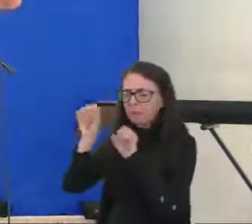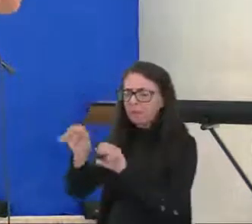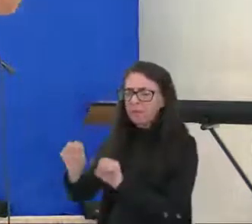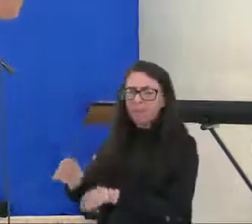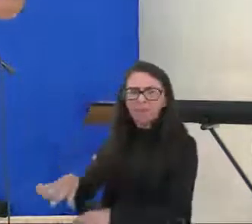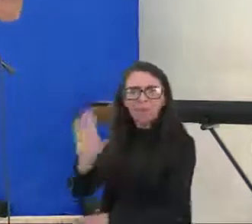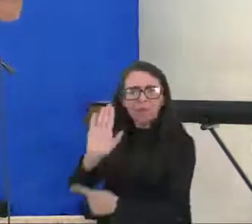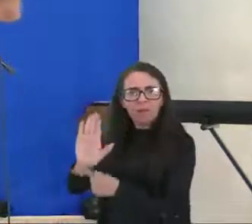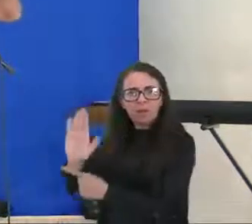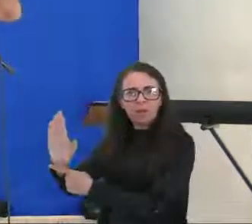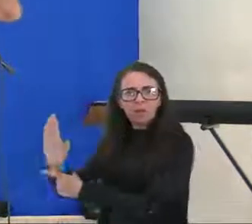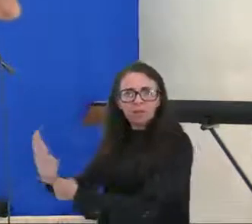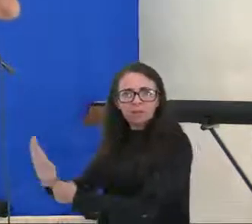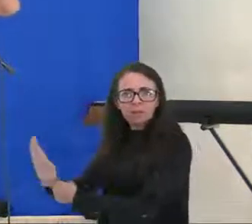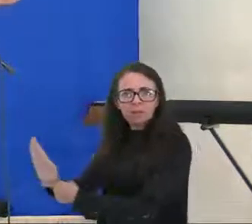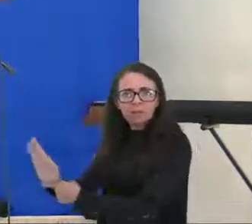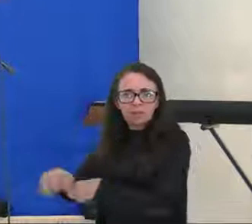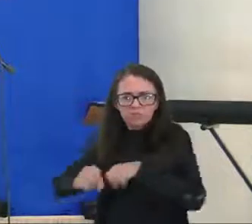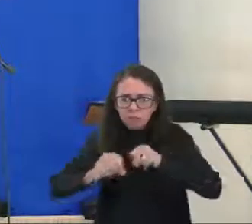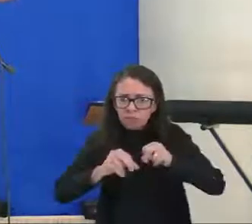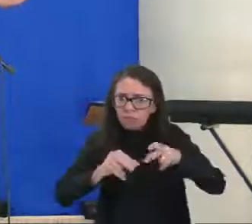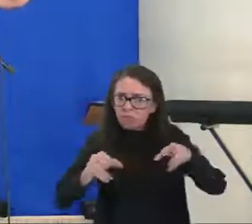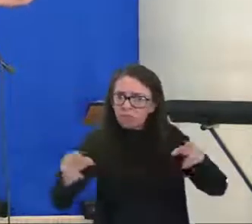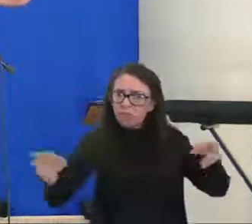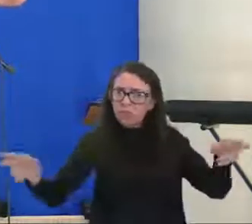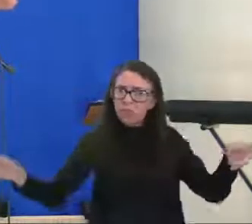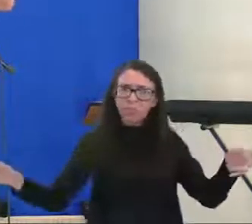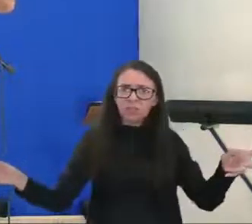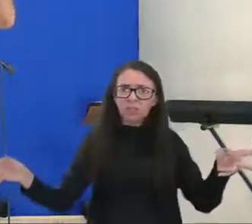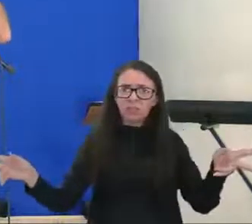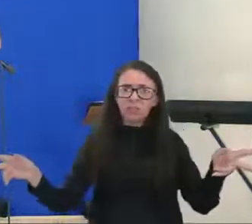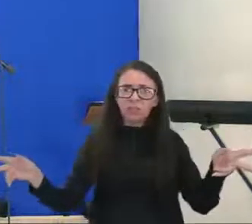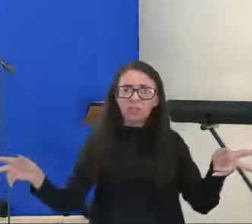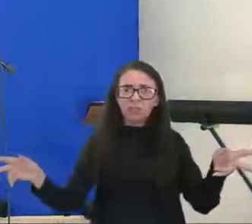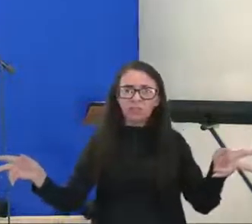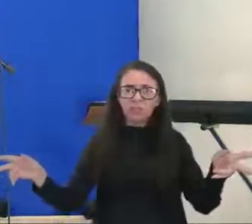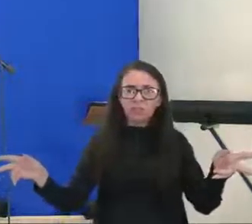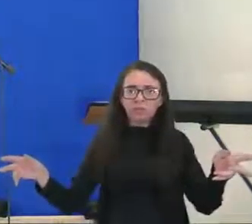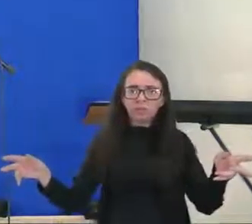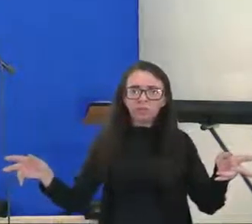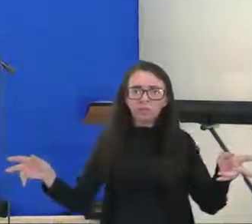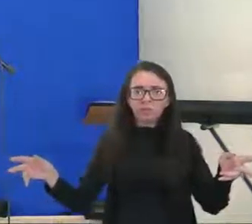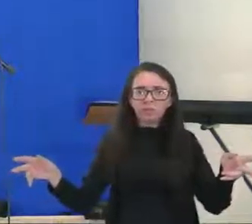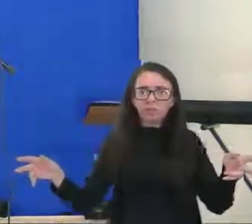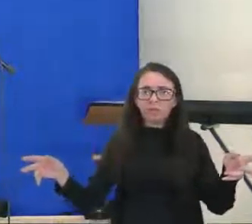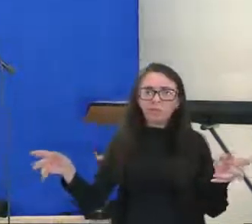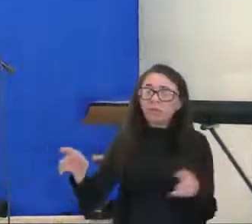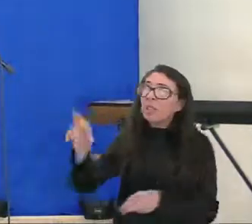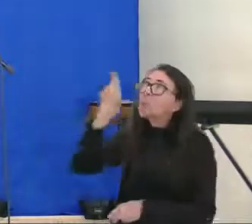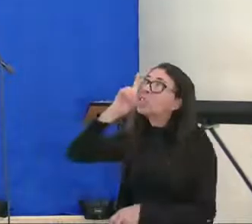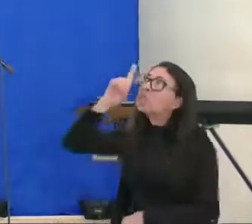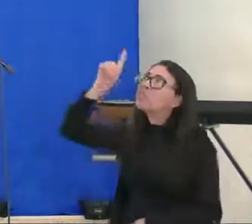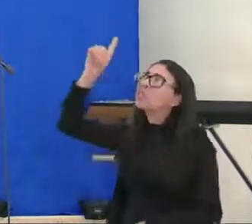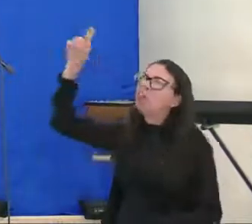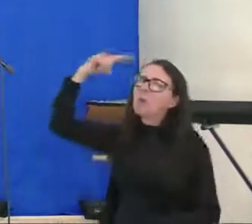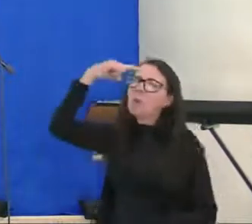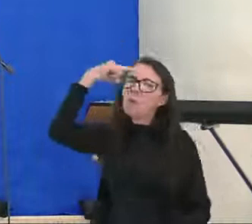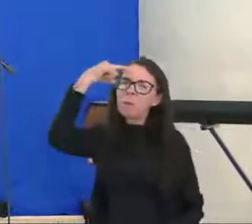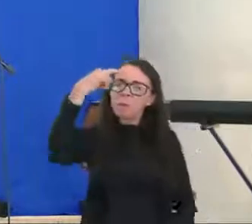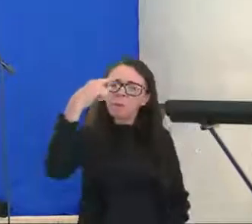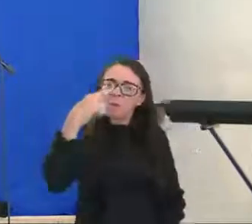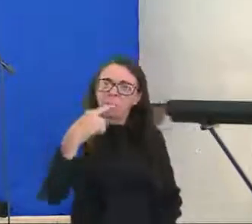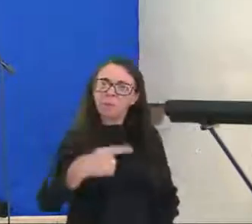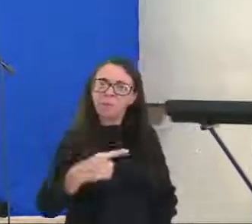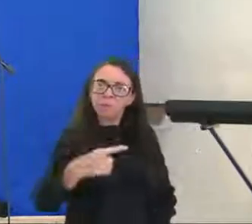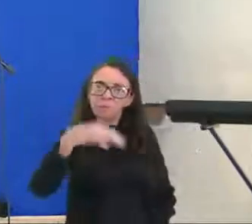Quem realiza todas essas coisas? É o próprio Espírito Santo que entrega a si mesmo. E a gente recebe